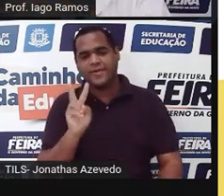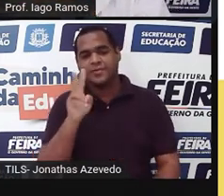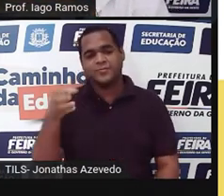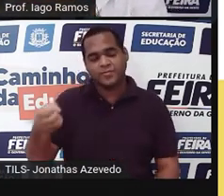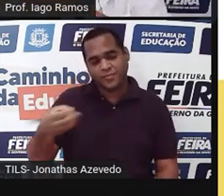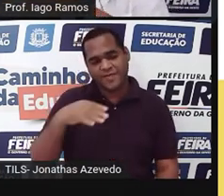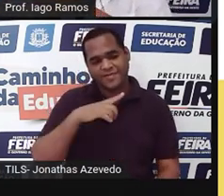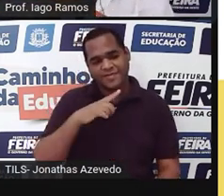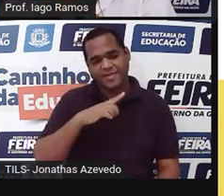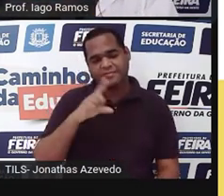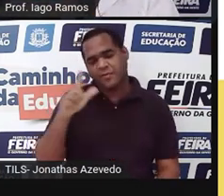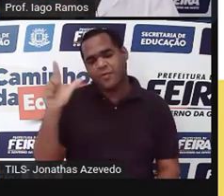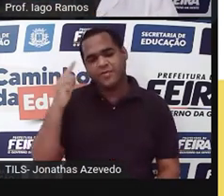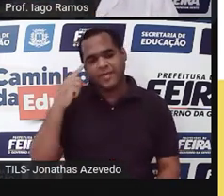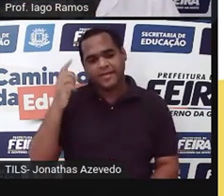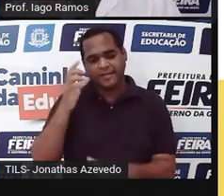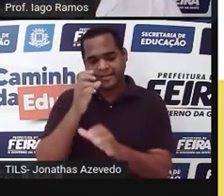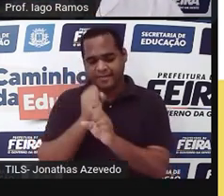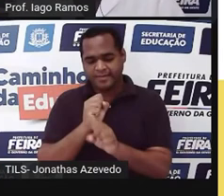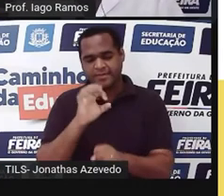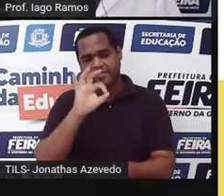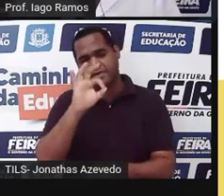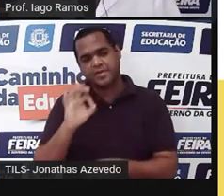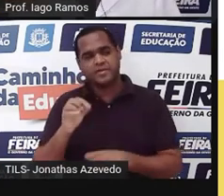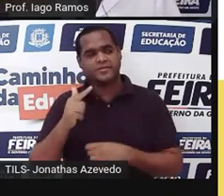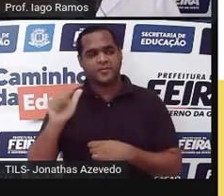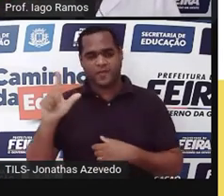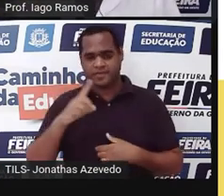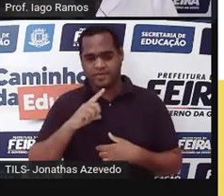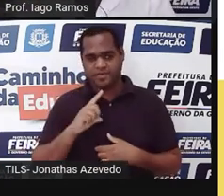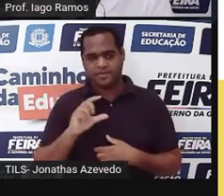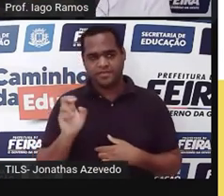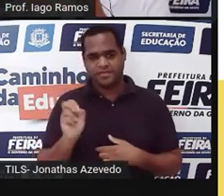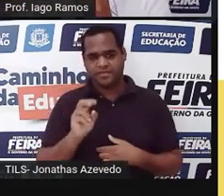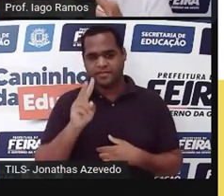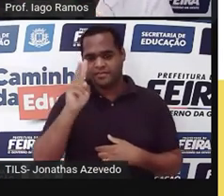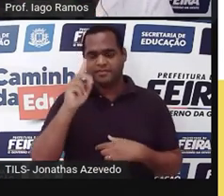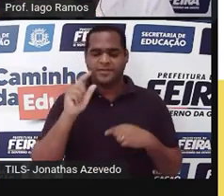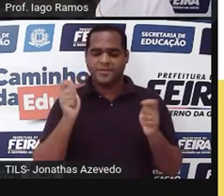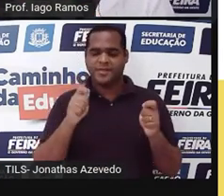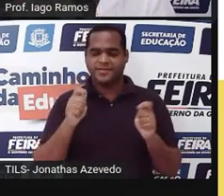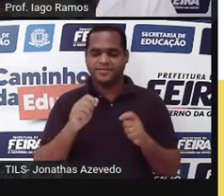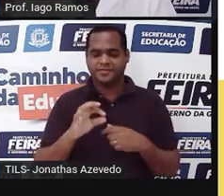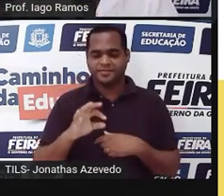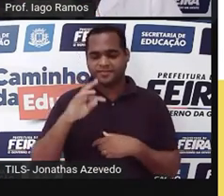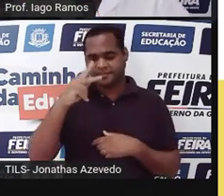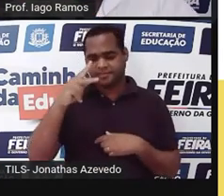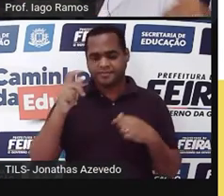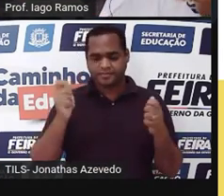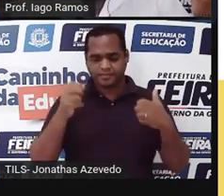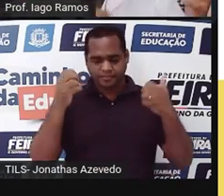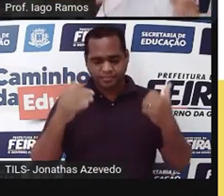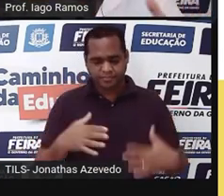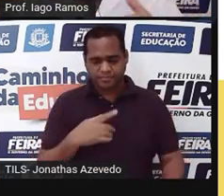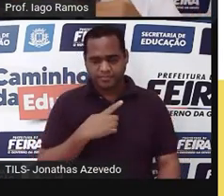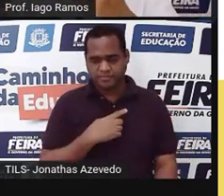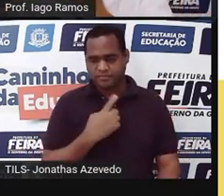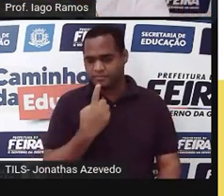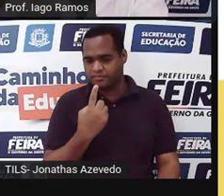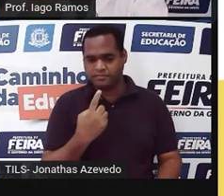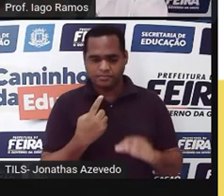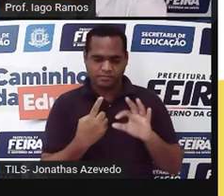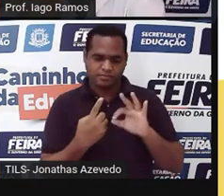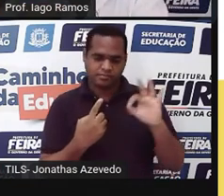novo valor calculou outra porcentagem né desse valor e que fez aumentar de novo produto então uma